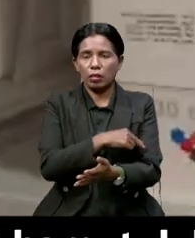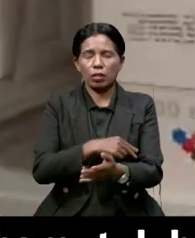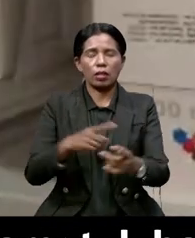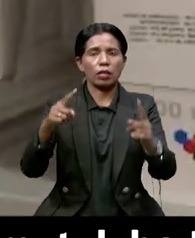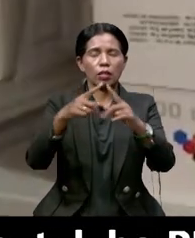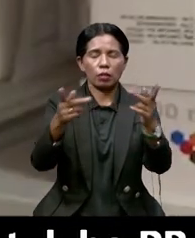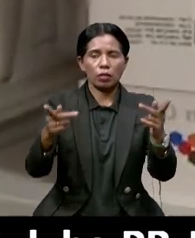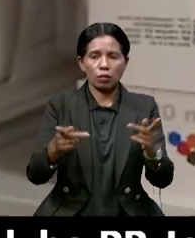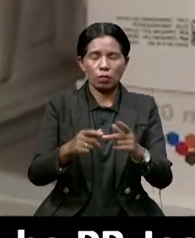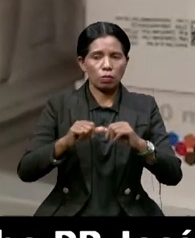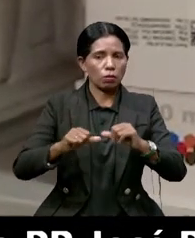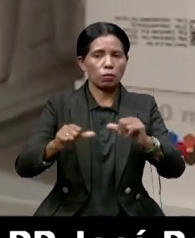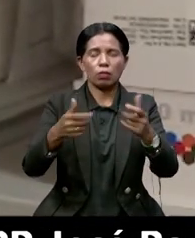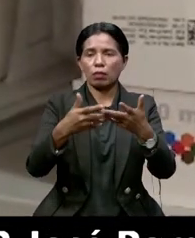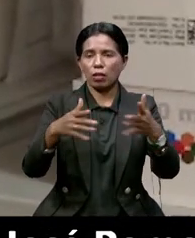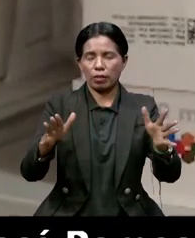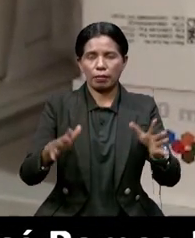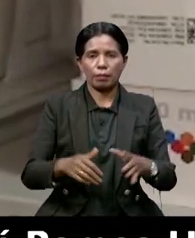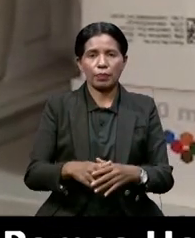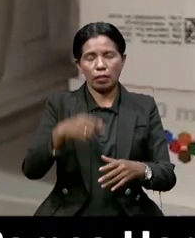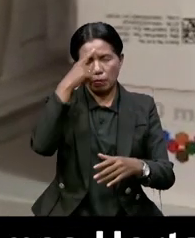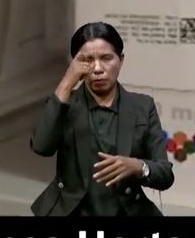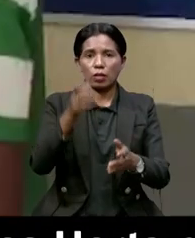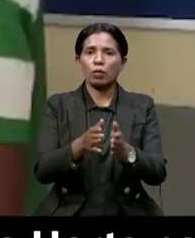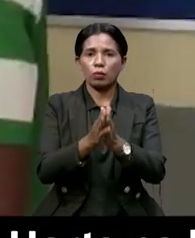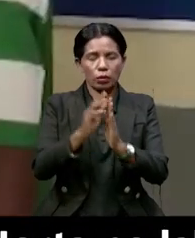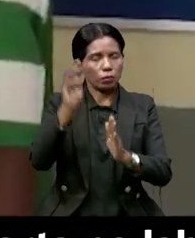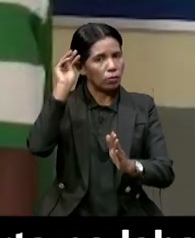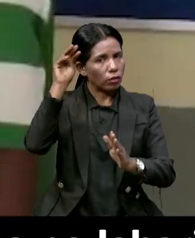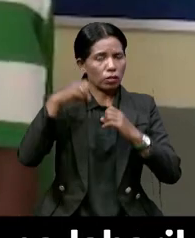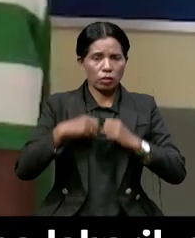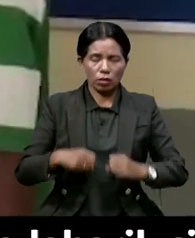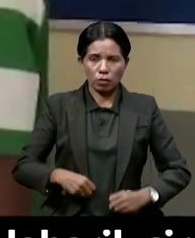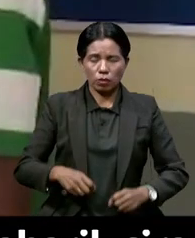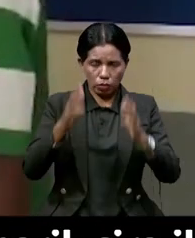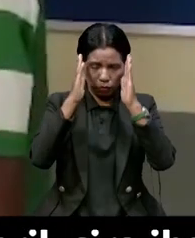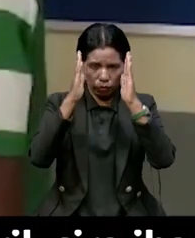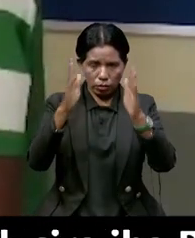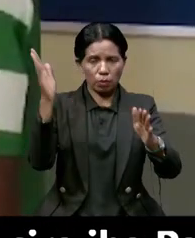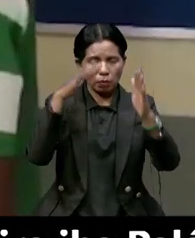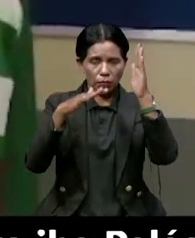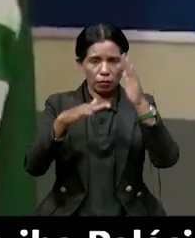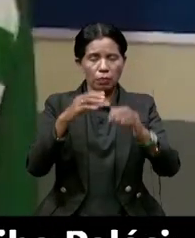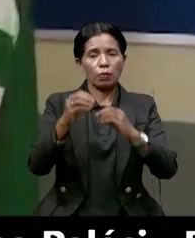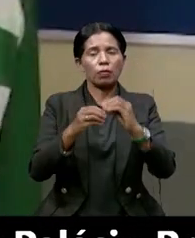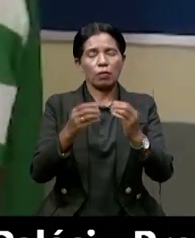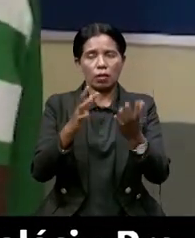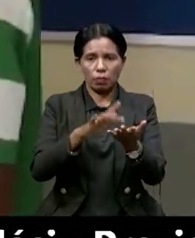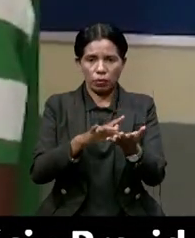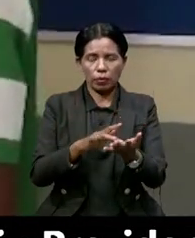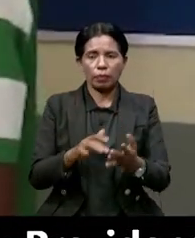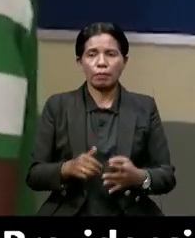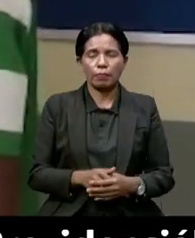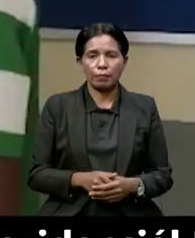Posto Laga continua menos Babebe. Tambane, o Subministério Saúde a total atenção ba problema e dané. O Sihari Tia